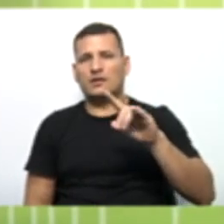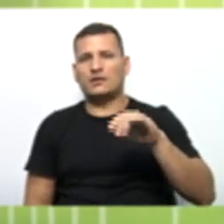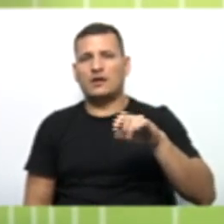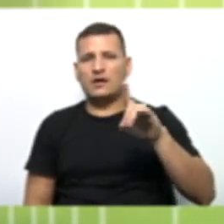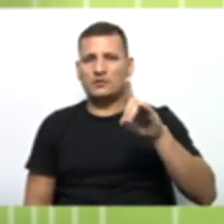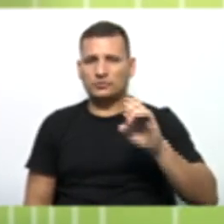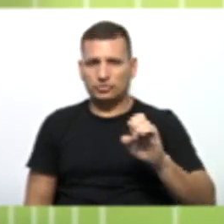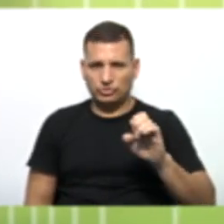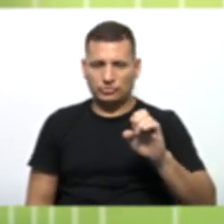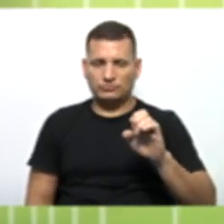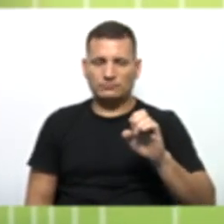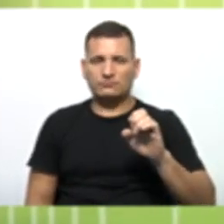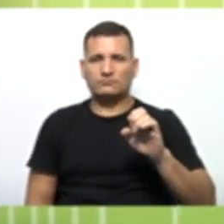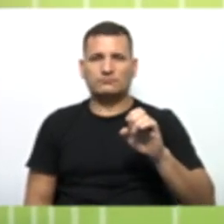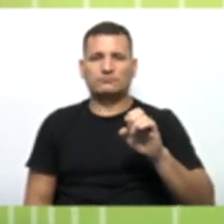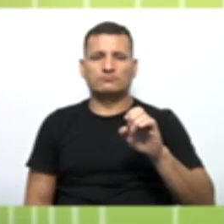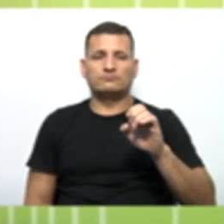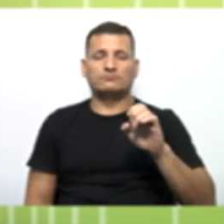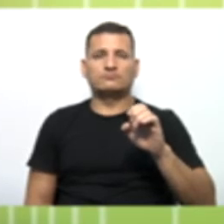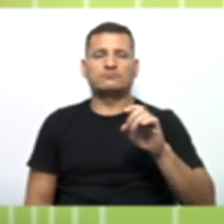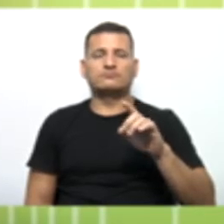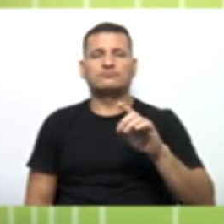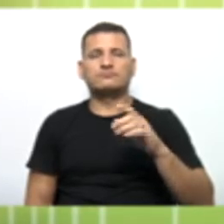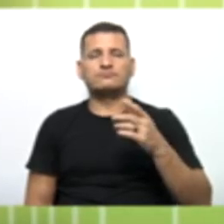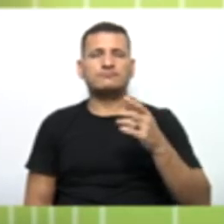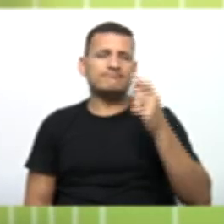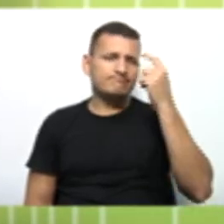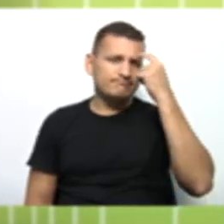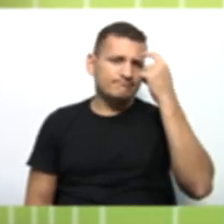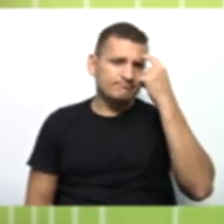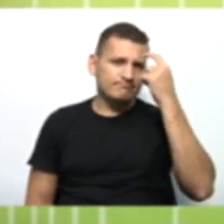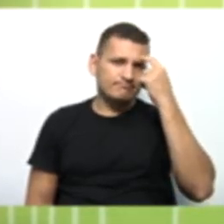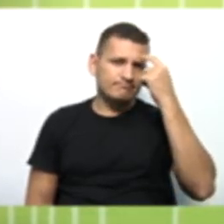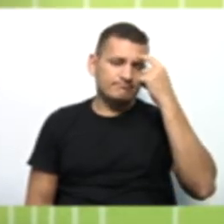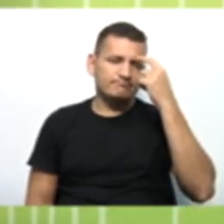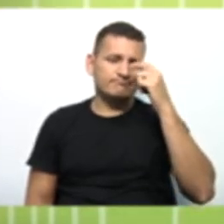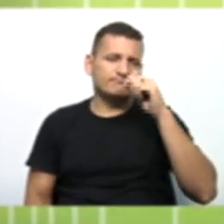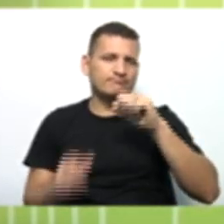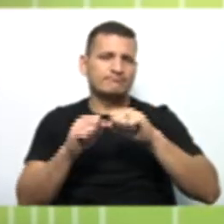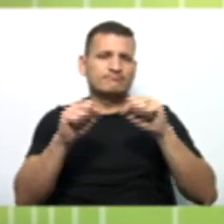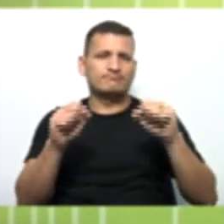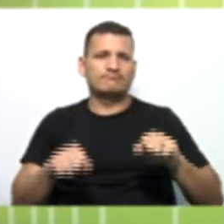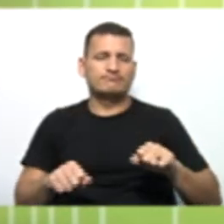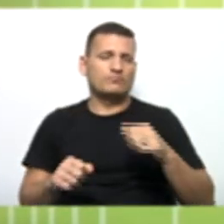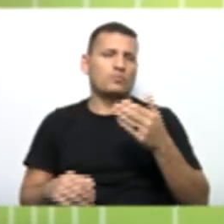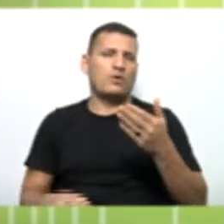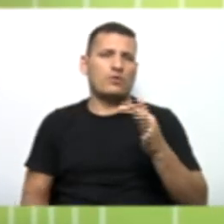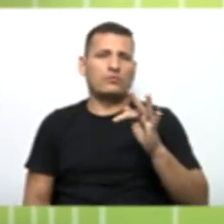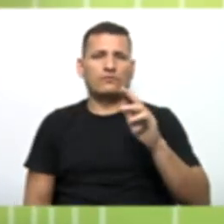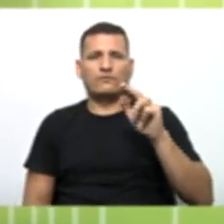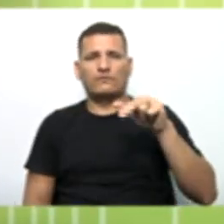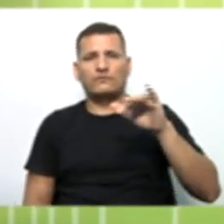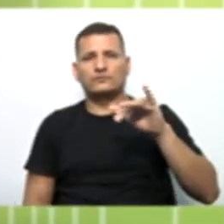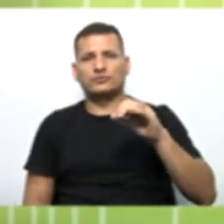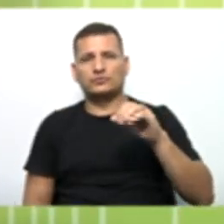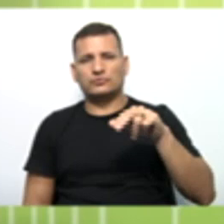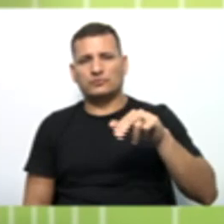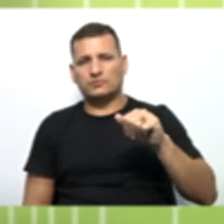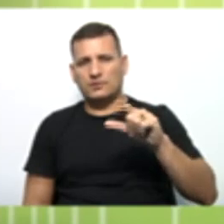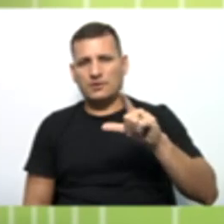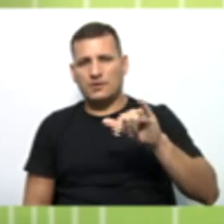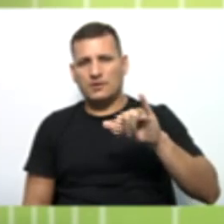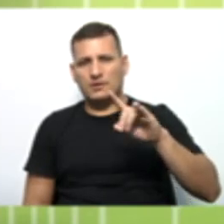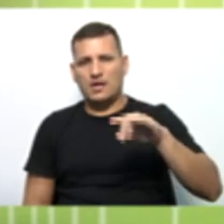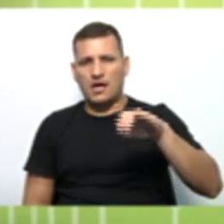de uso, você já tem que ter em mente quais são as funcionalidades do sistema. Não tem para onde correr. Se você não